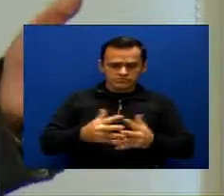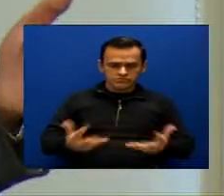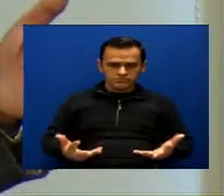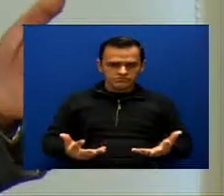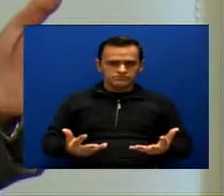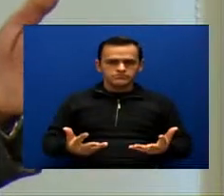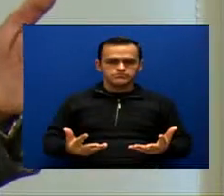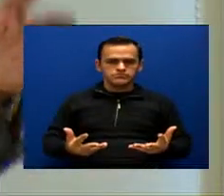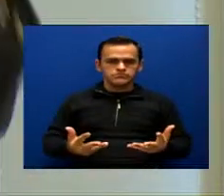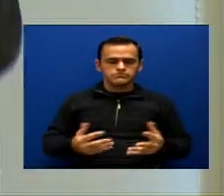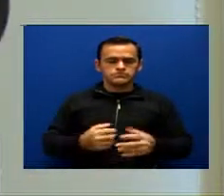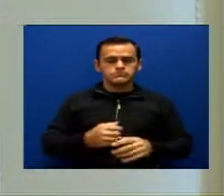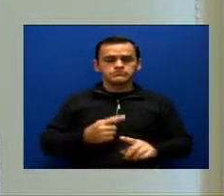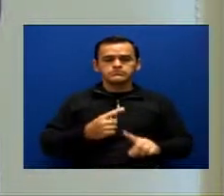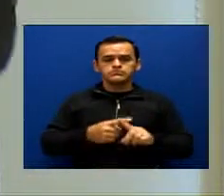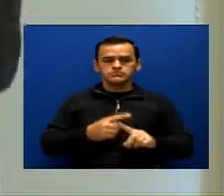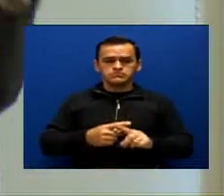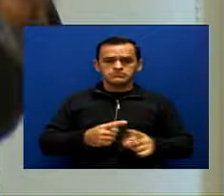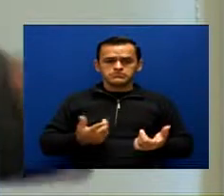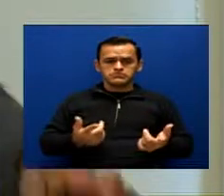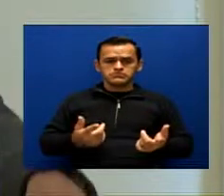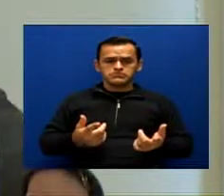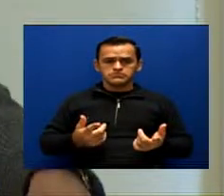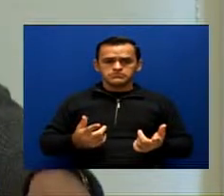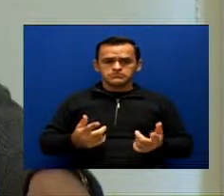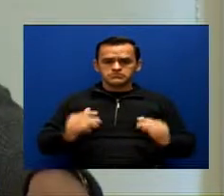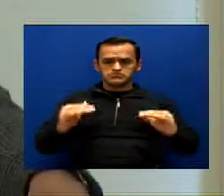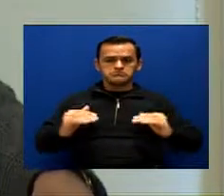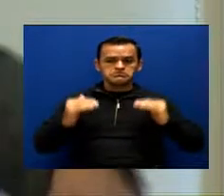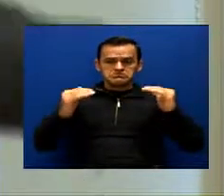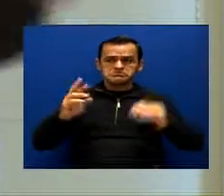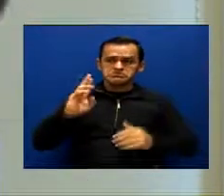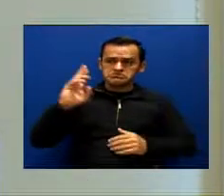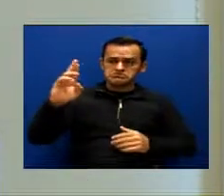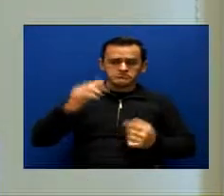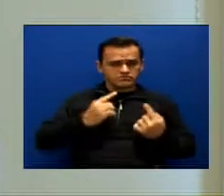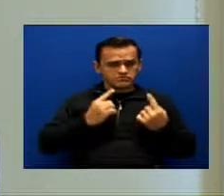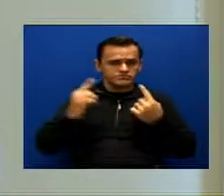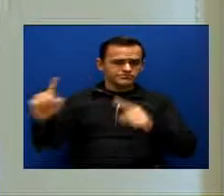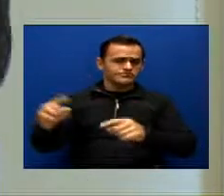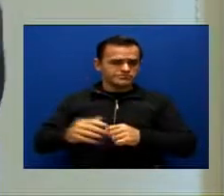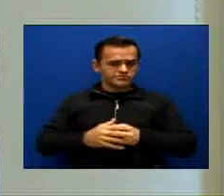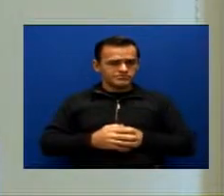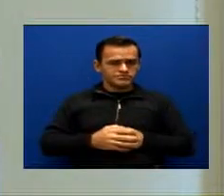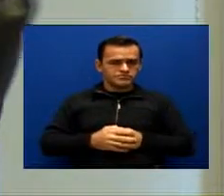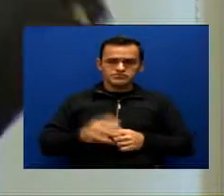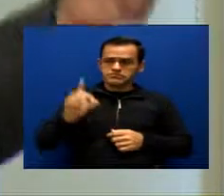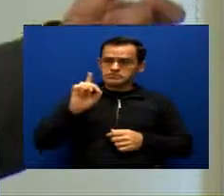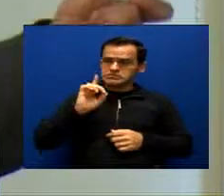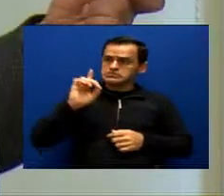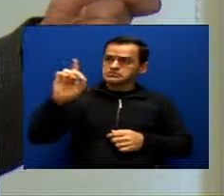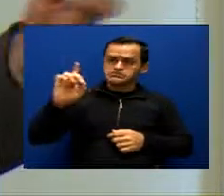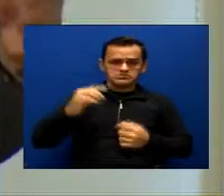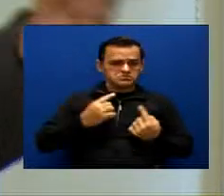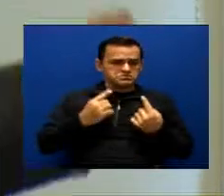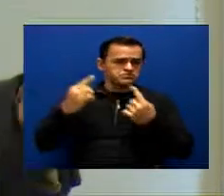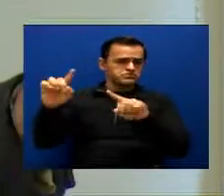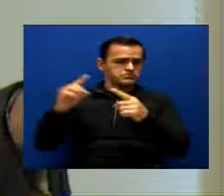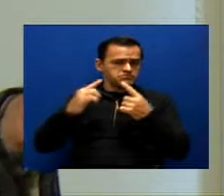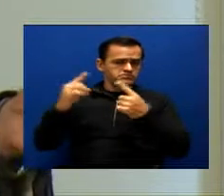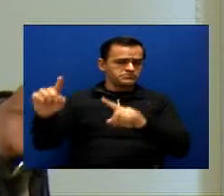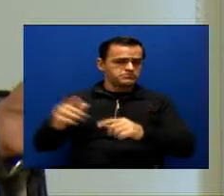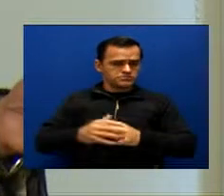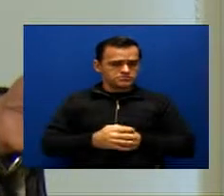anarquia, porque são contra a autoridade constituída, são contra o temor a Deus. Pede-se o temor a Deus,